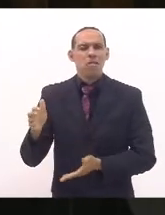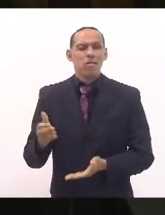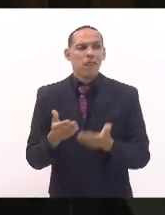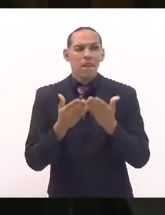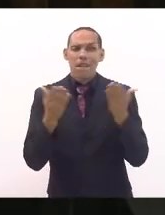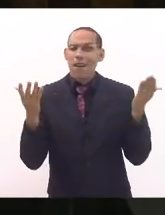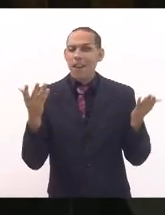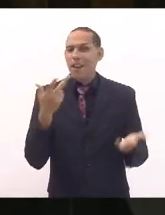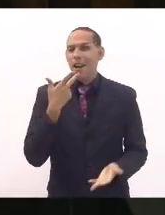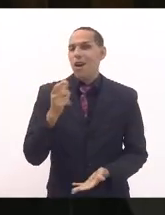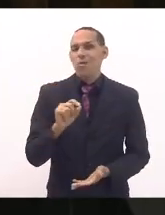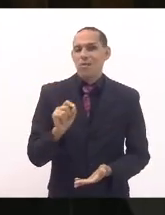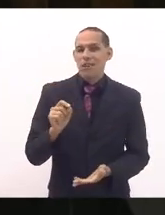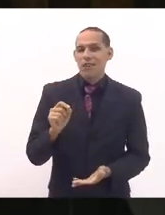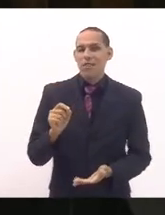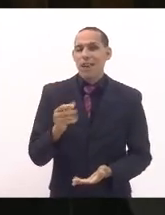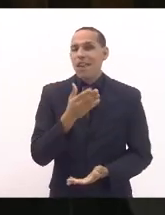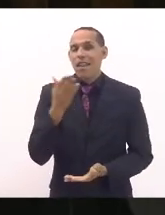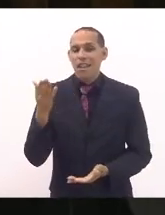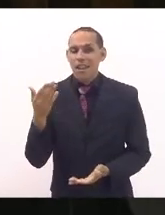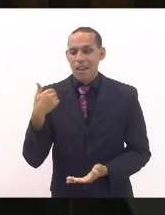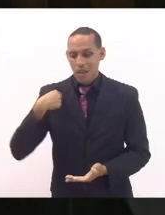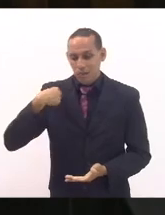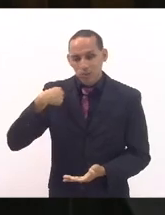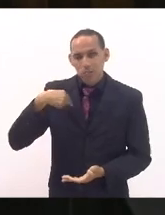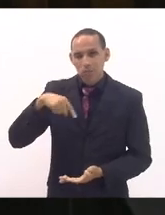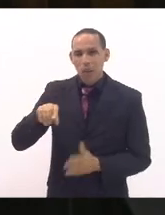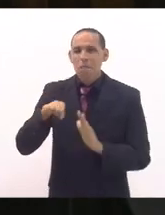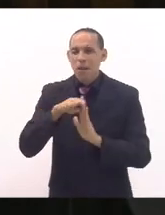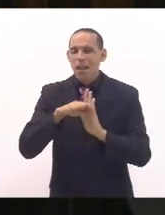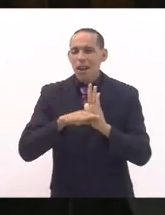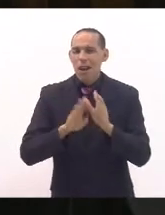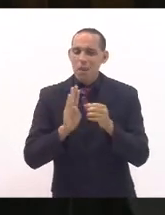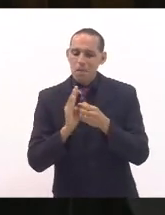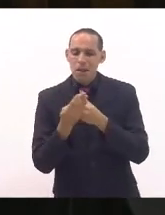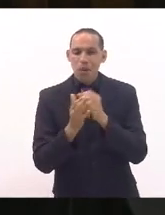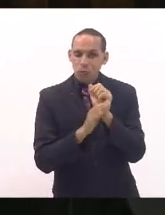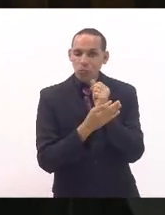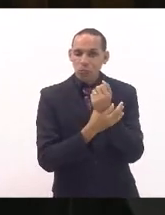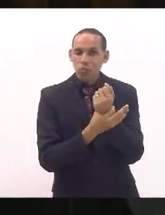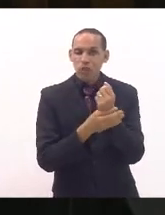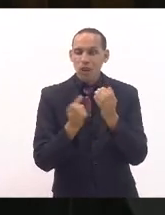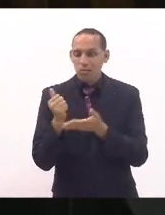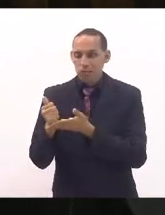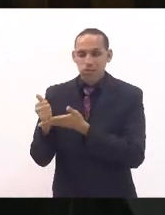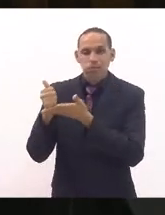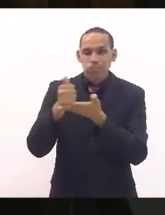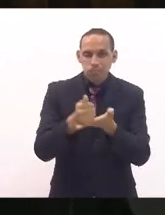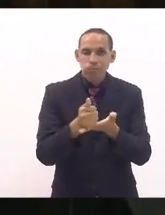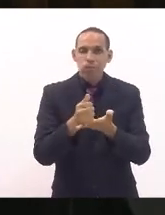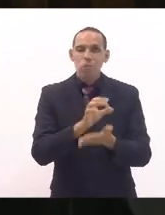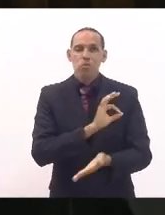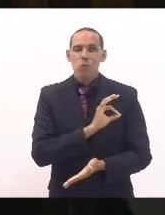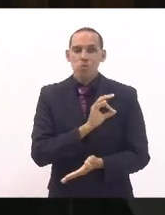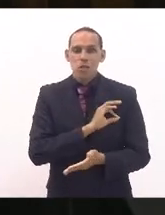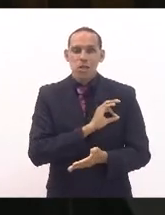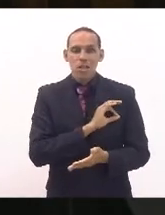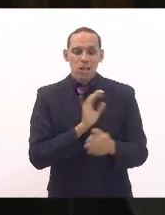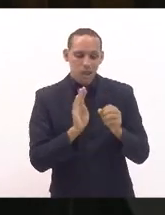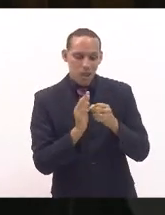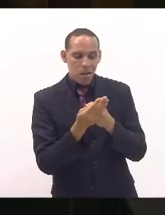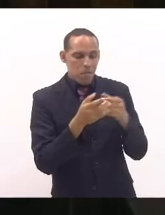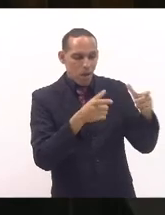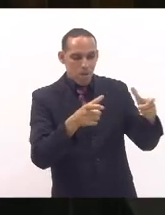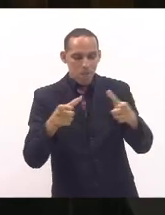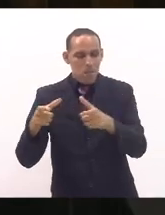eles, que quando eu levei o programa Bairro Seguro, levando polícia para um bairro